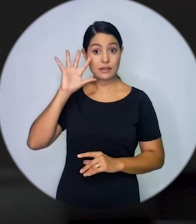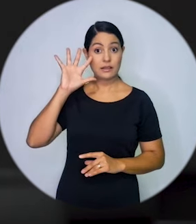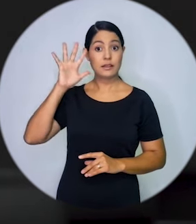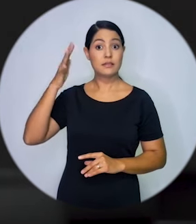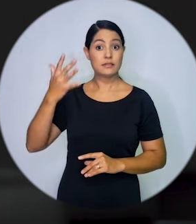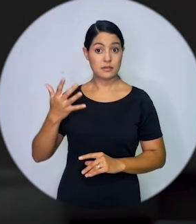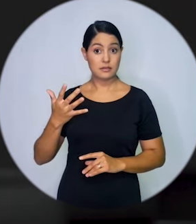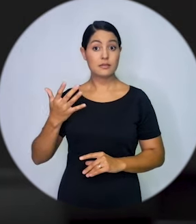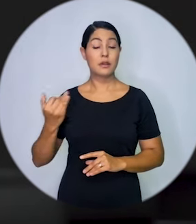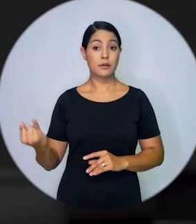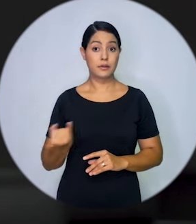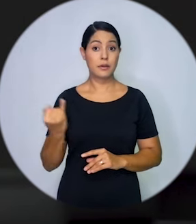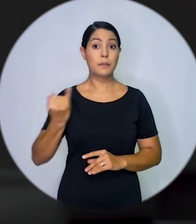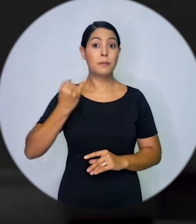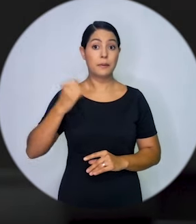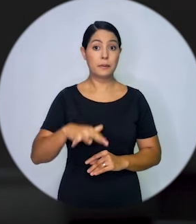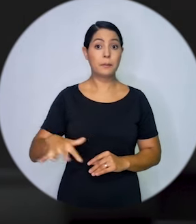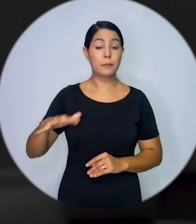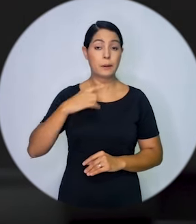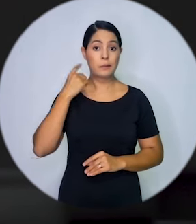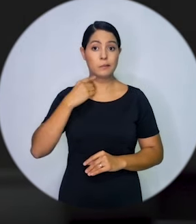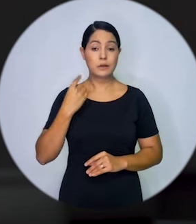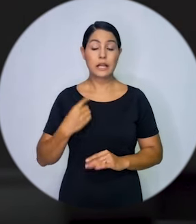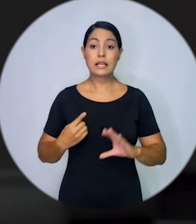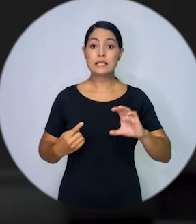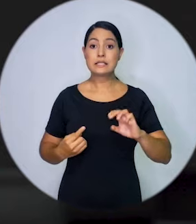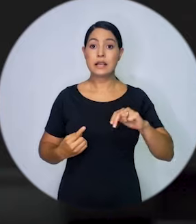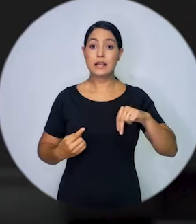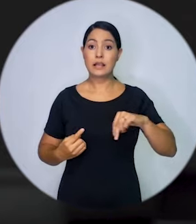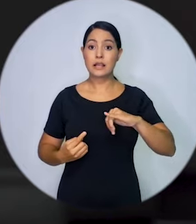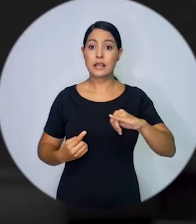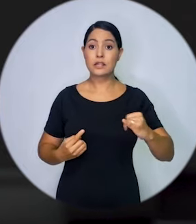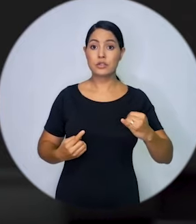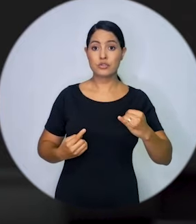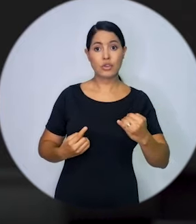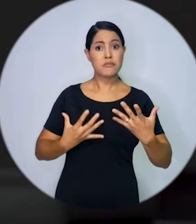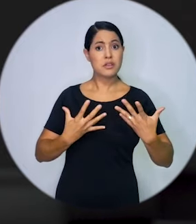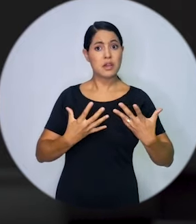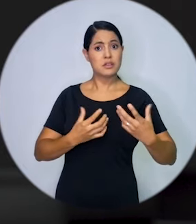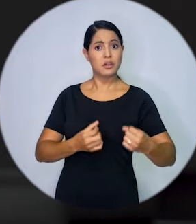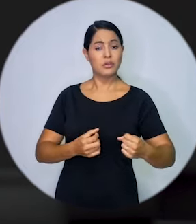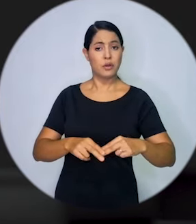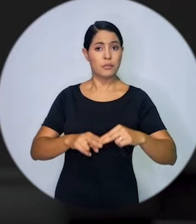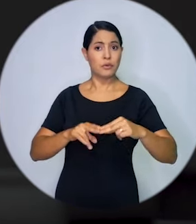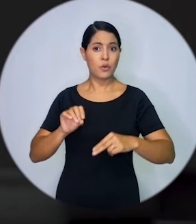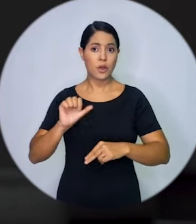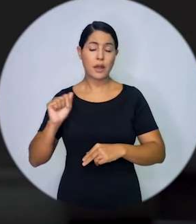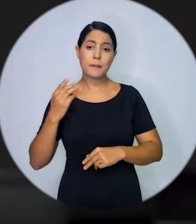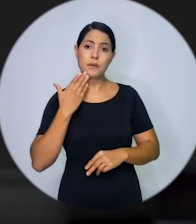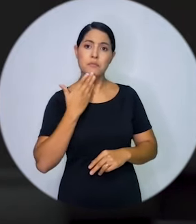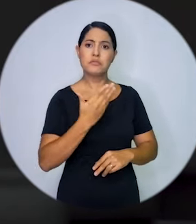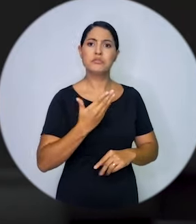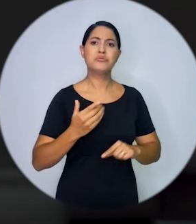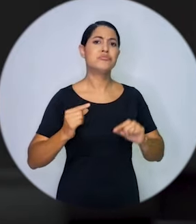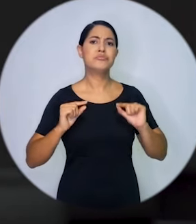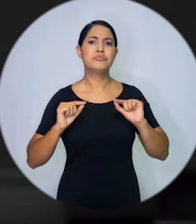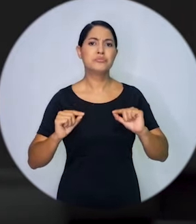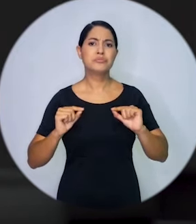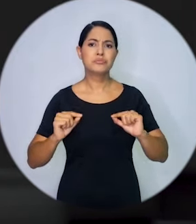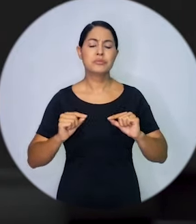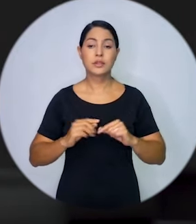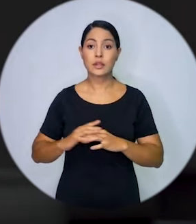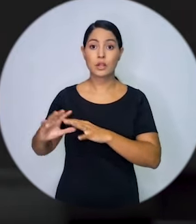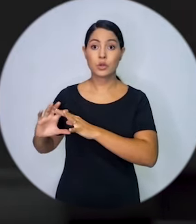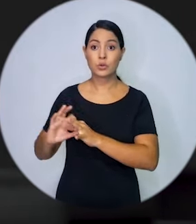Em decisão significativa para a advocacia, o Conselho Nacional de Justiça atendeu ao pedido da Ordem dos Advogados do Brasil